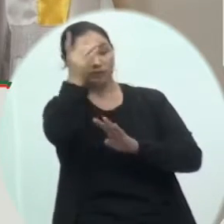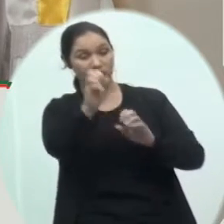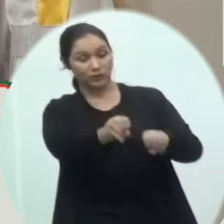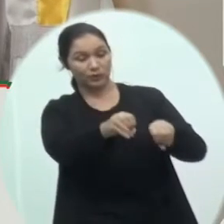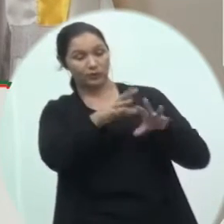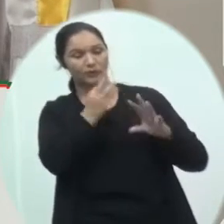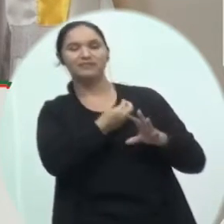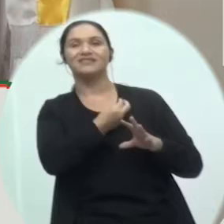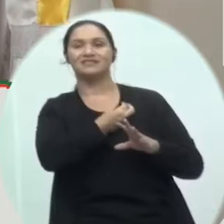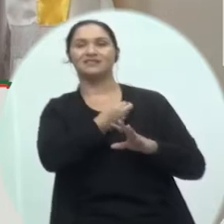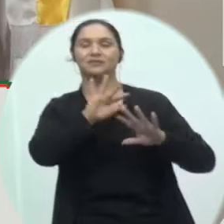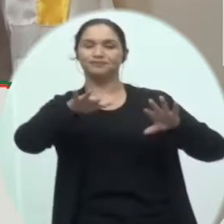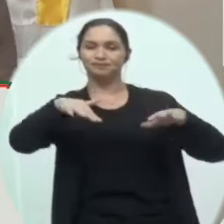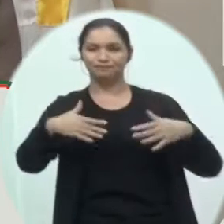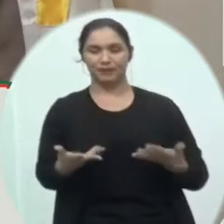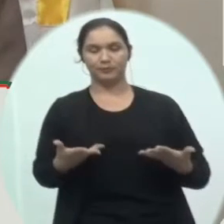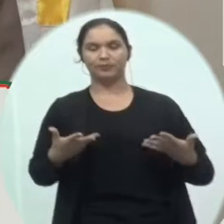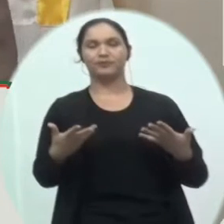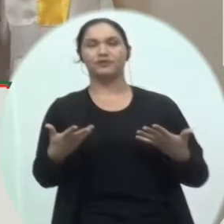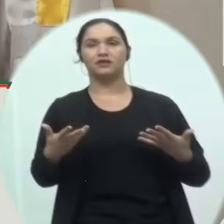Tem horas que a gente tem que